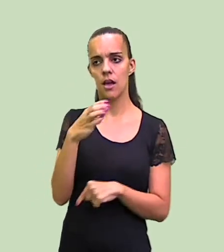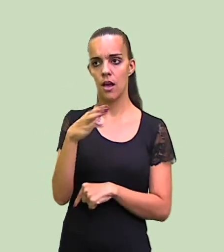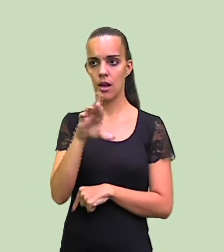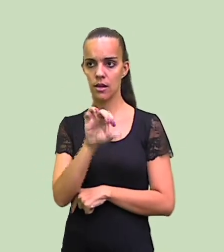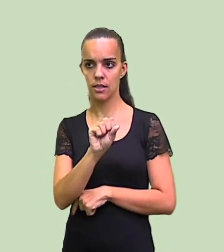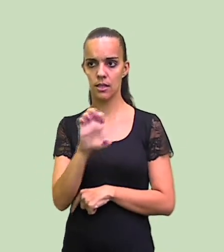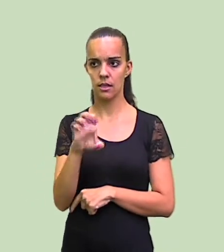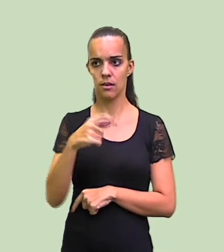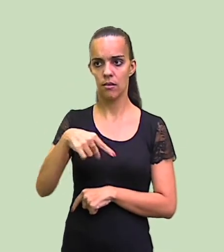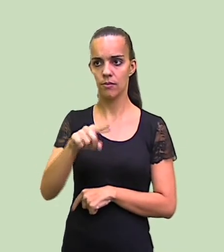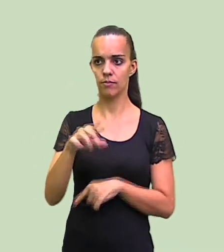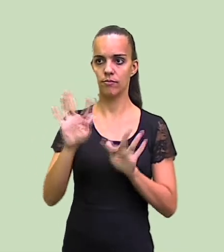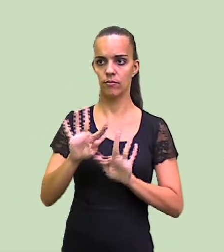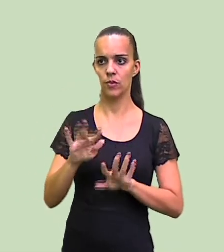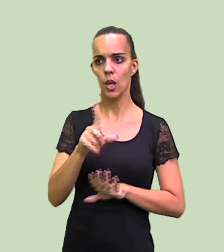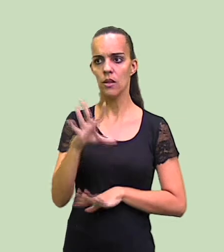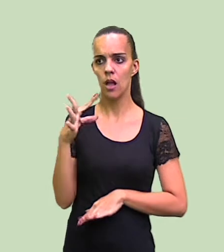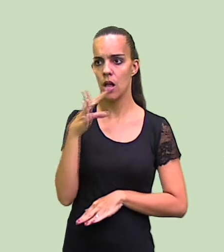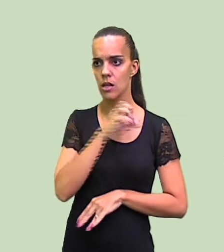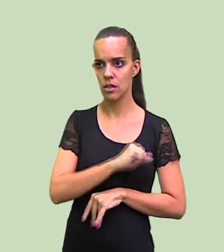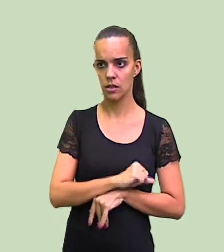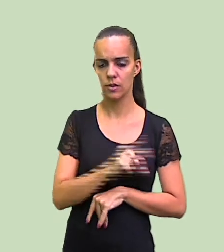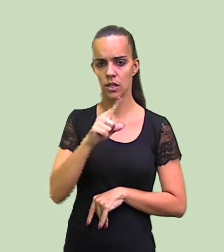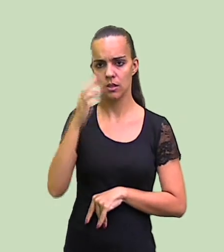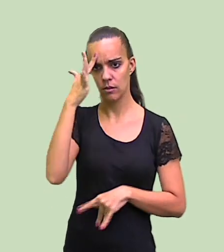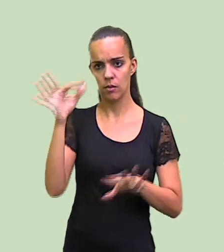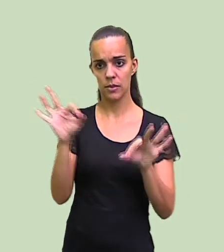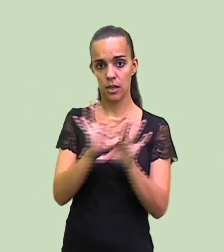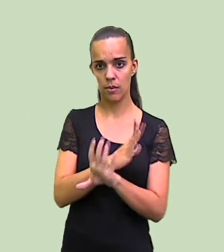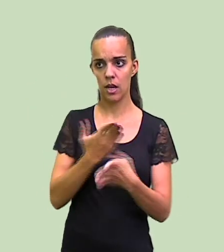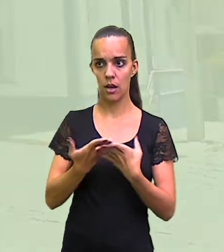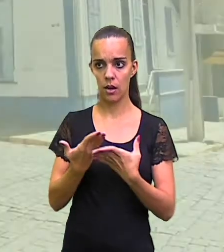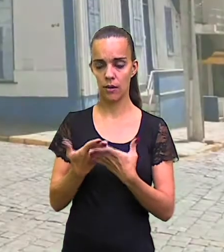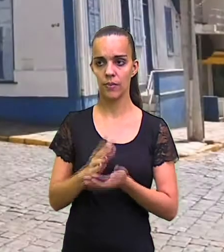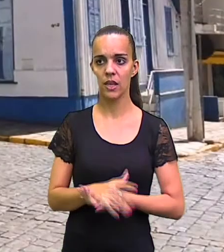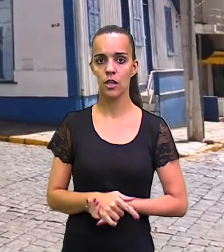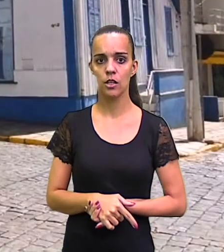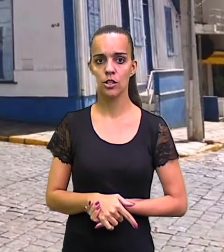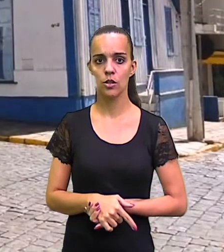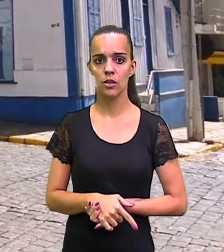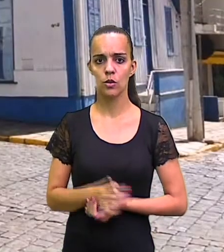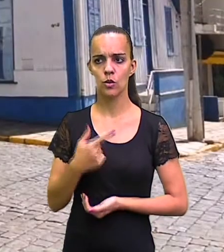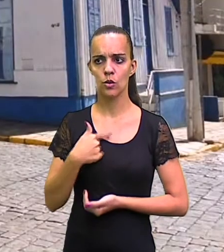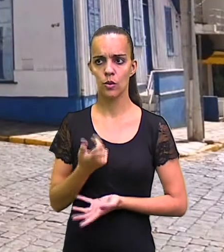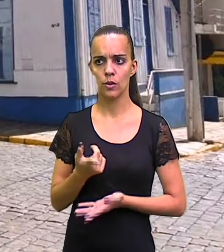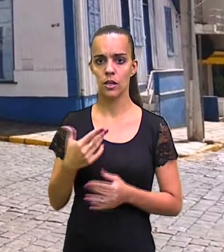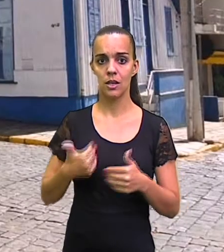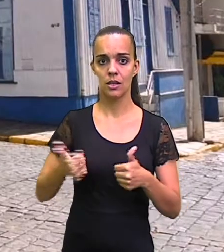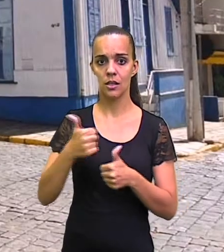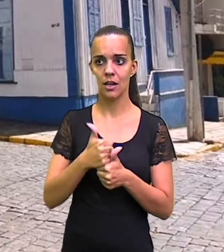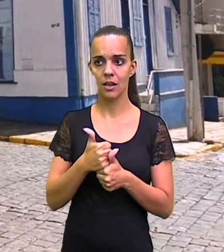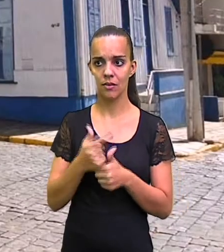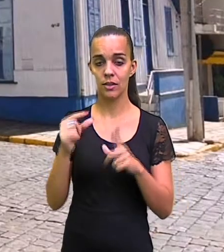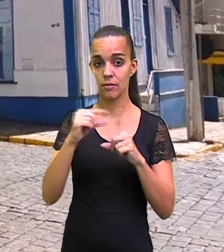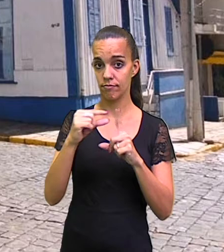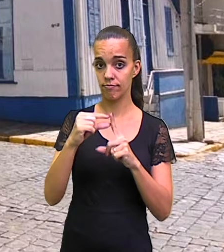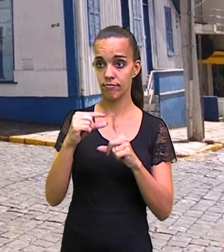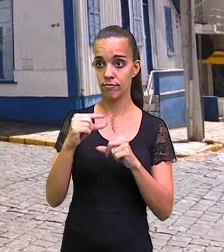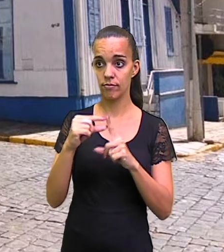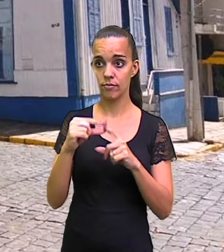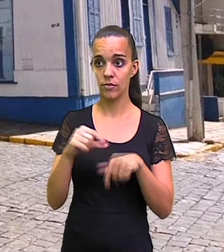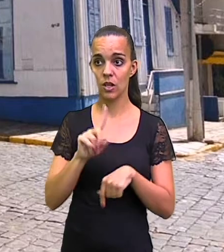Não saiam daí que rapidinho concluiremos. Vamos lá. Substitua a